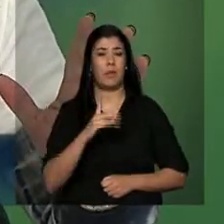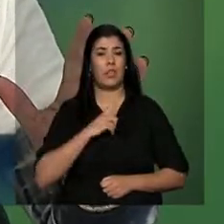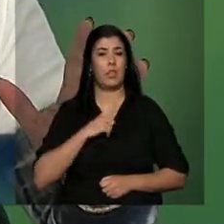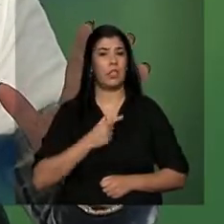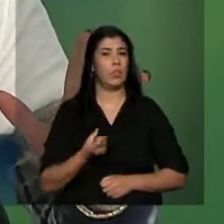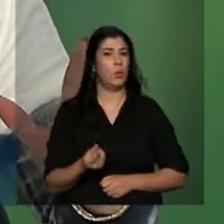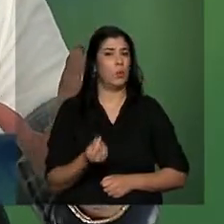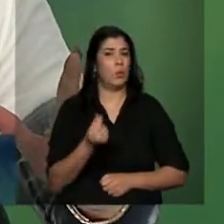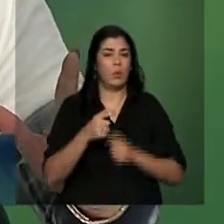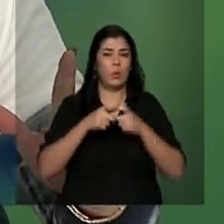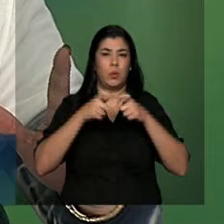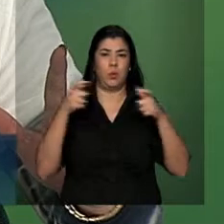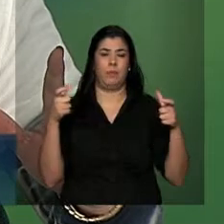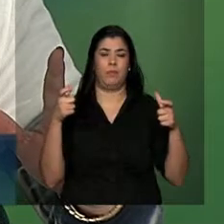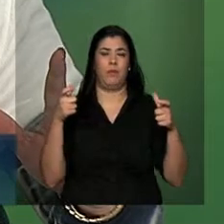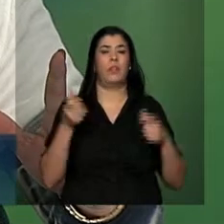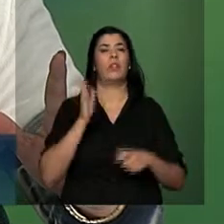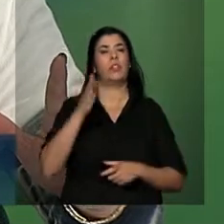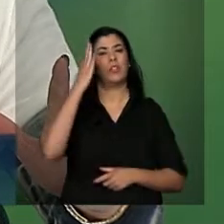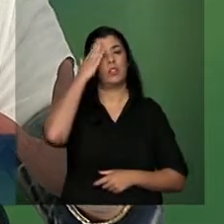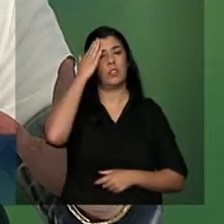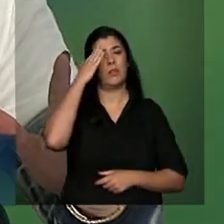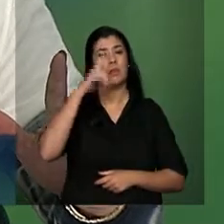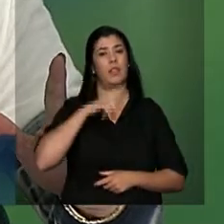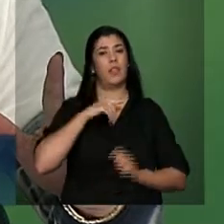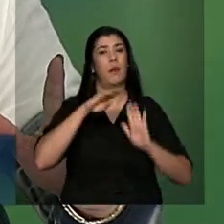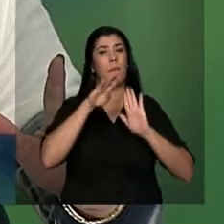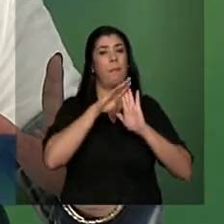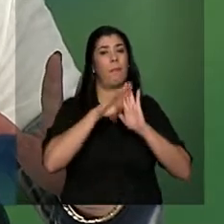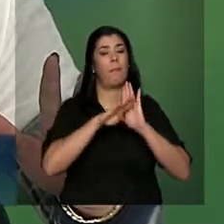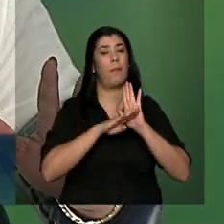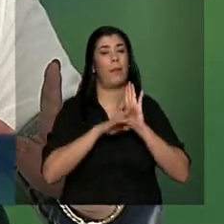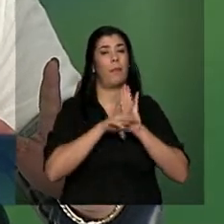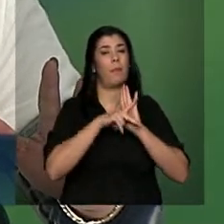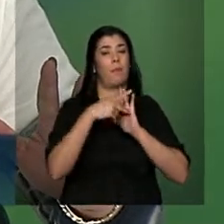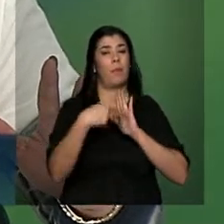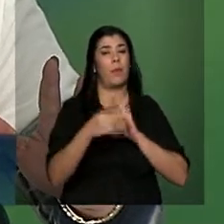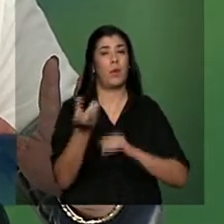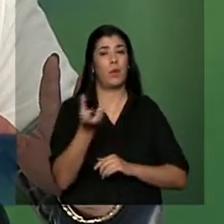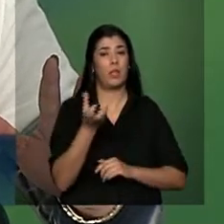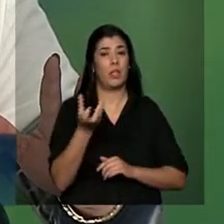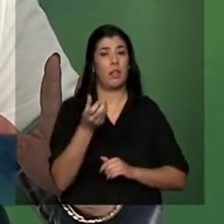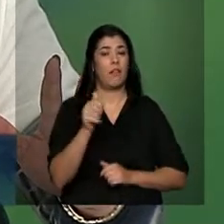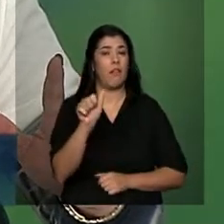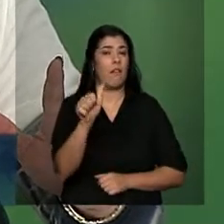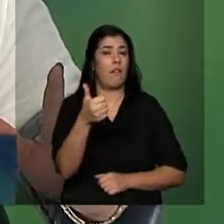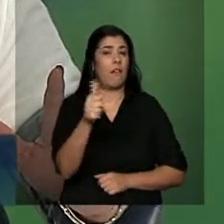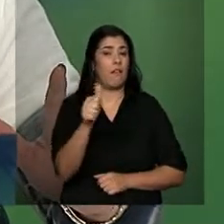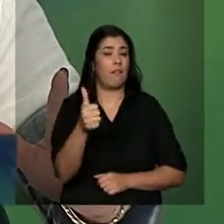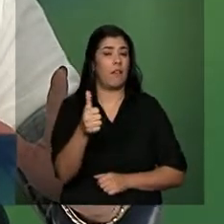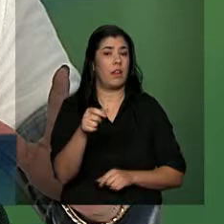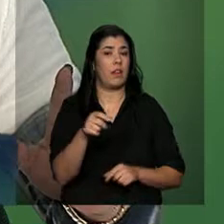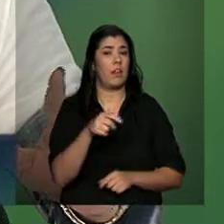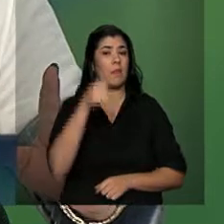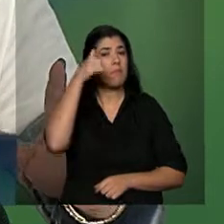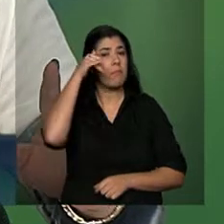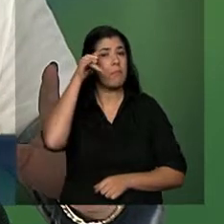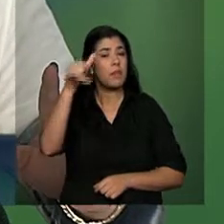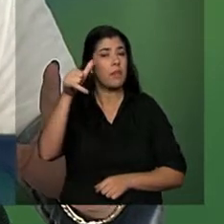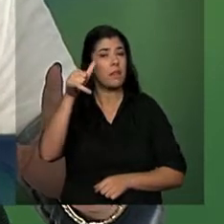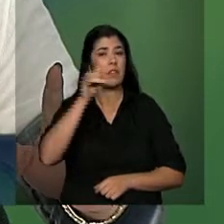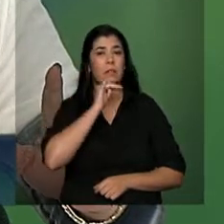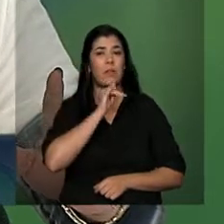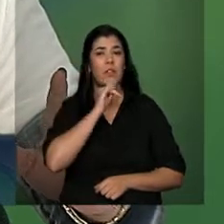dinheiro astronômico. Nós temos programas específicos que nós queremos pesar um pouco mais a mão, o gasto, que é